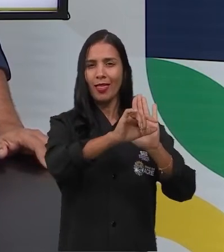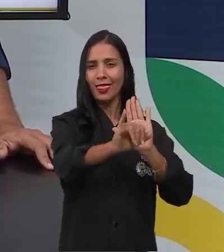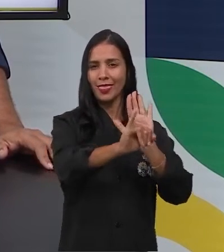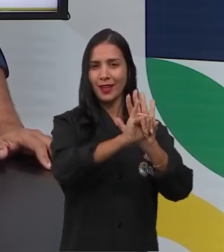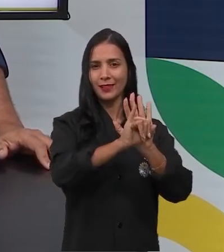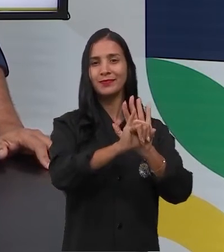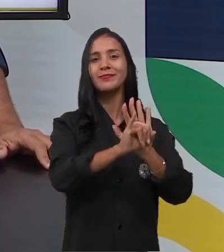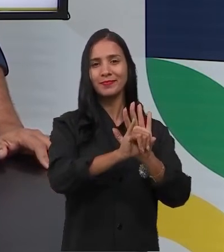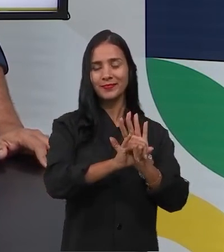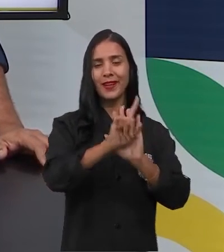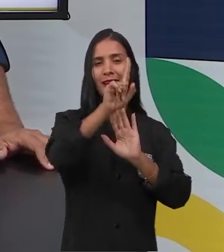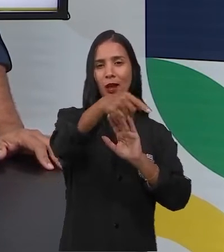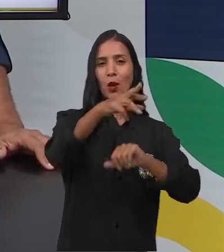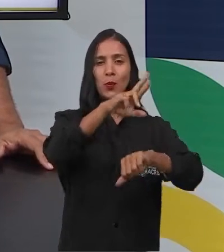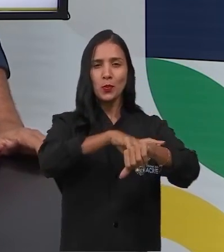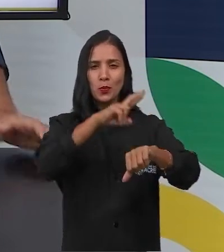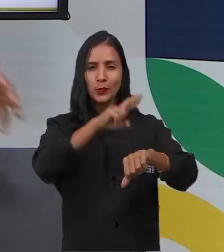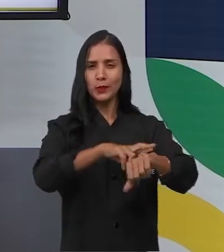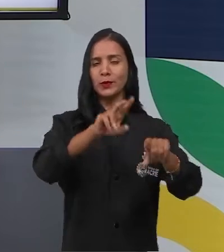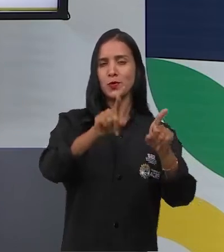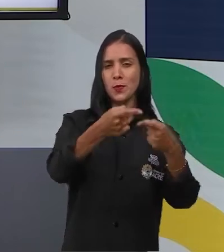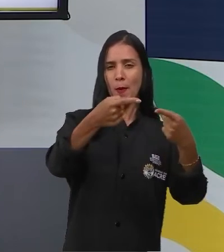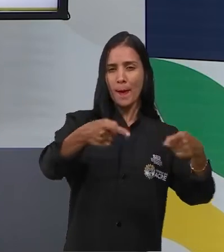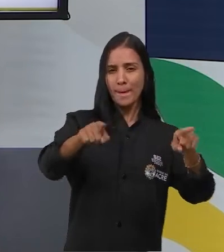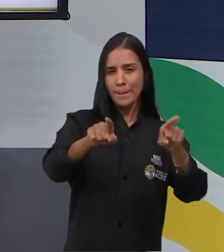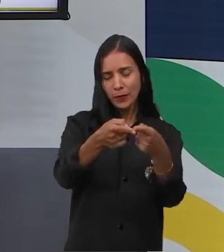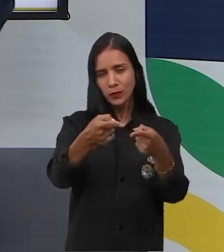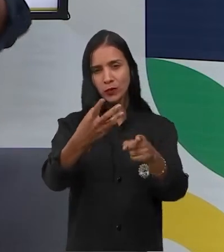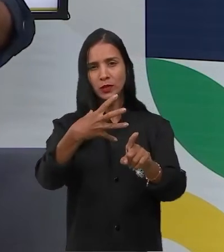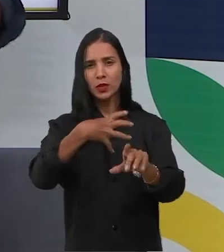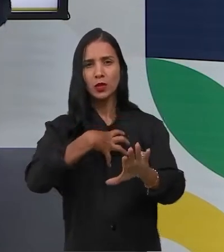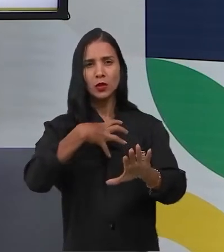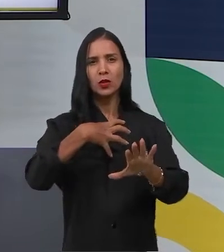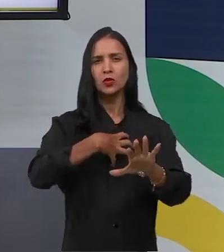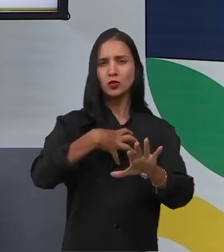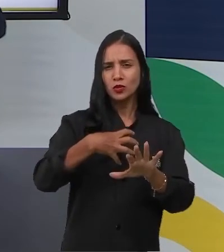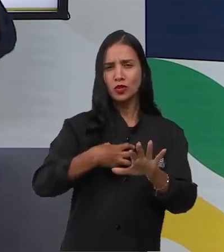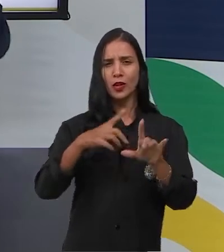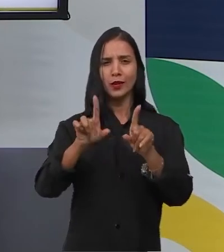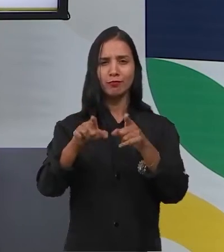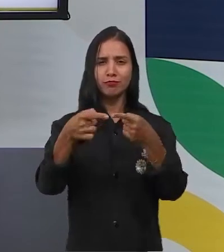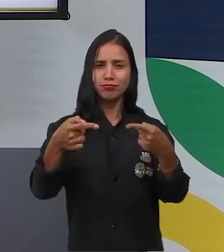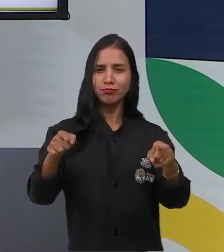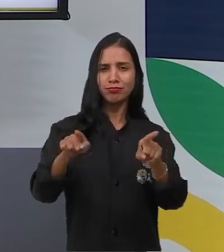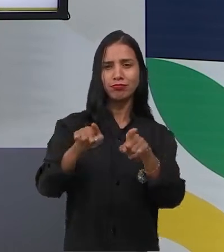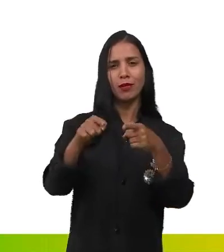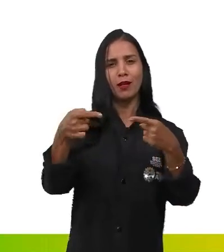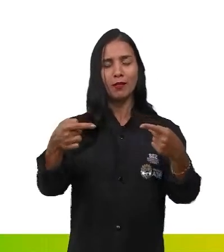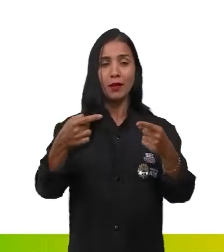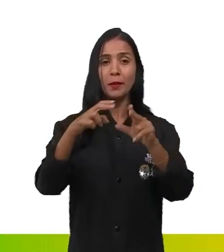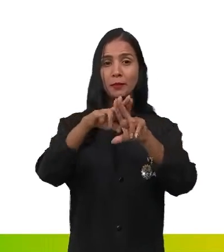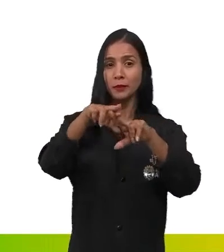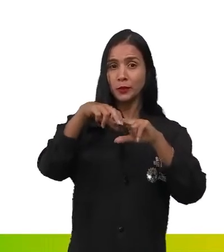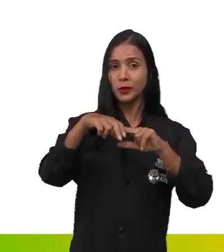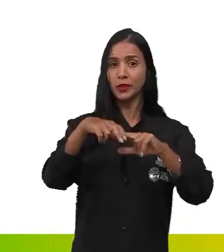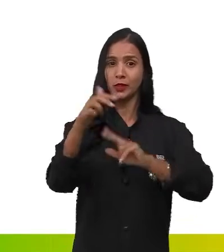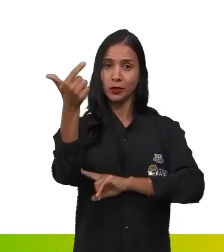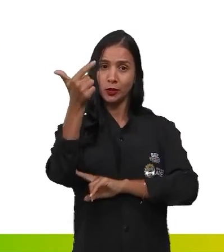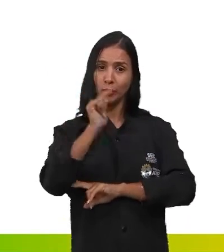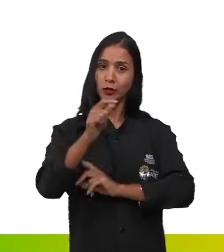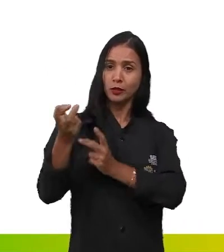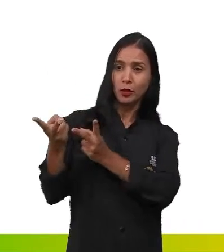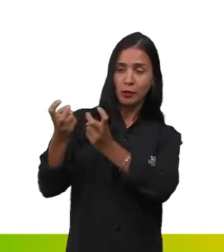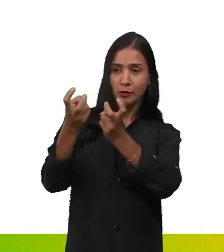o ritmo, é algo mais musical, né? É algo mais melodioso. Então, essa parte da expressão,